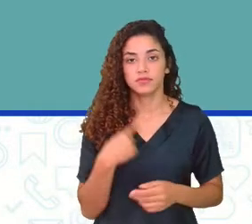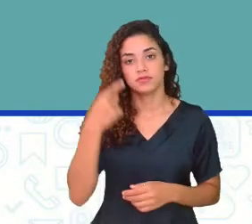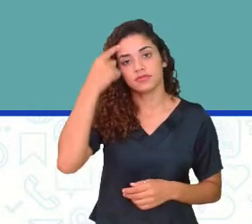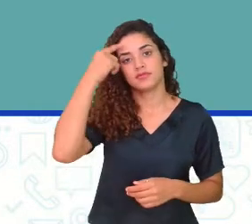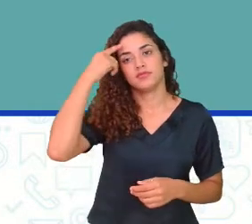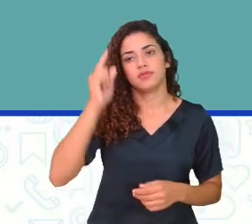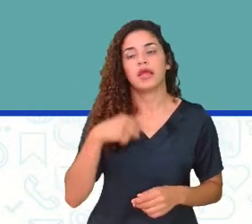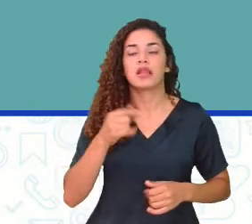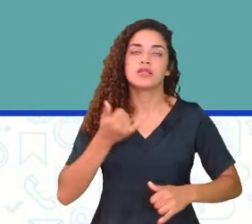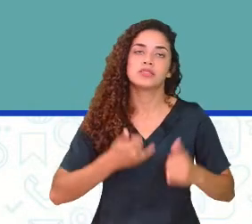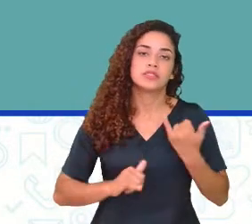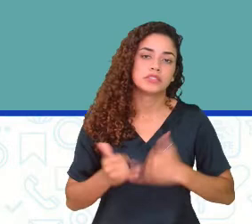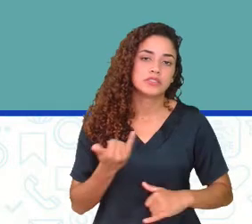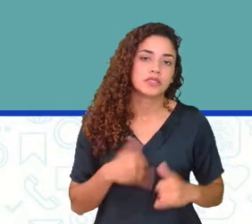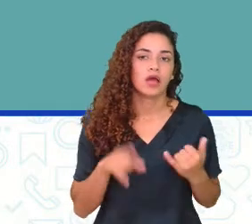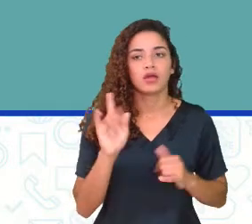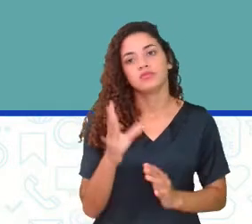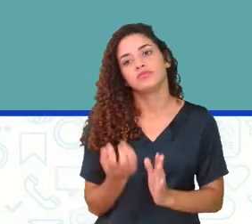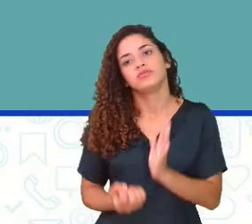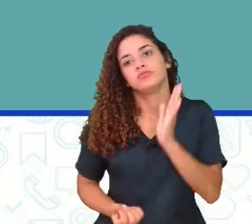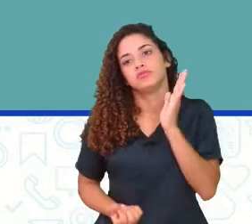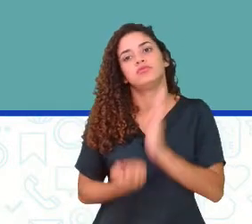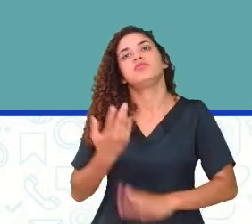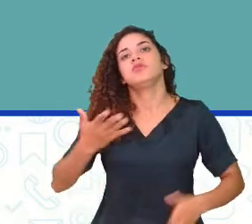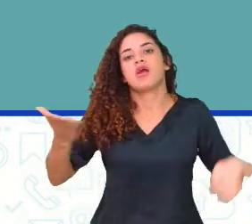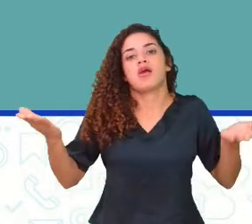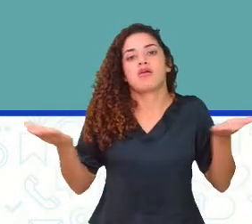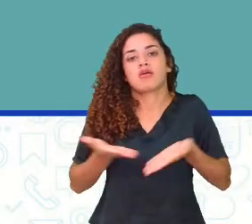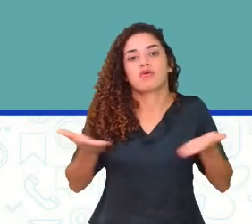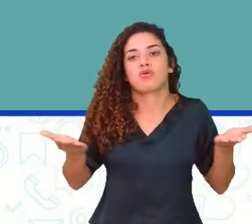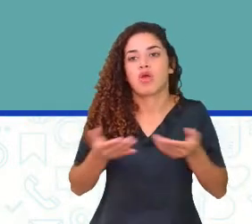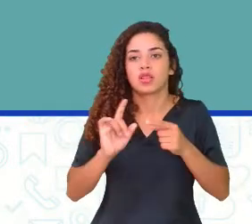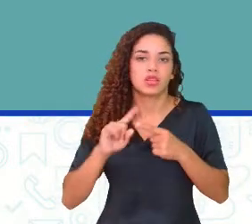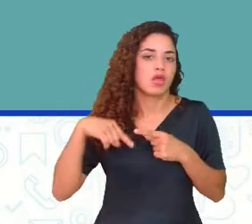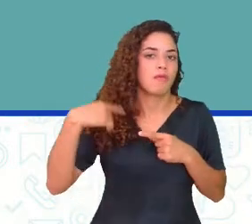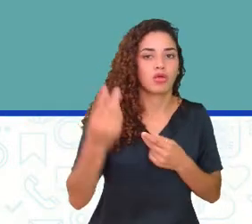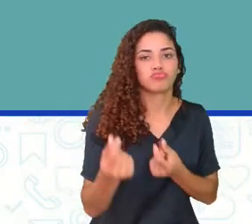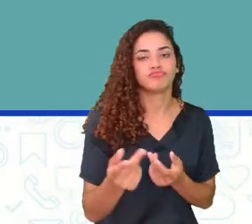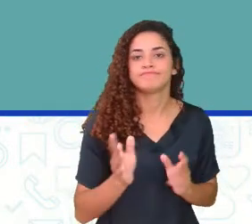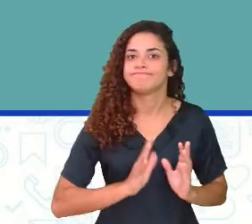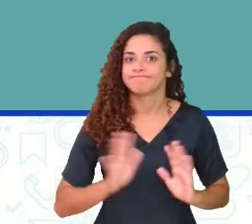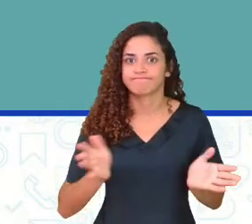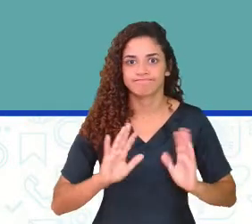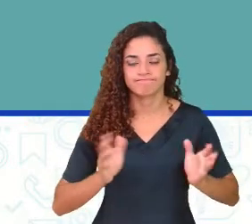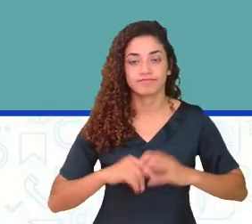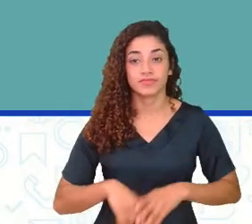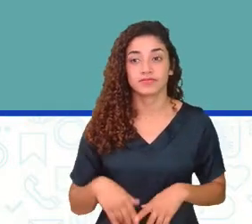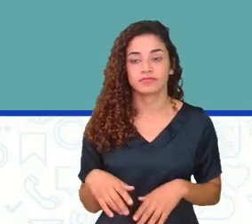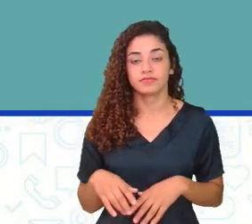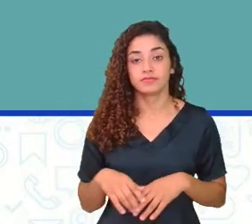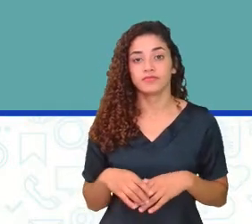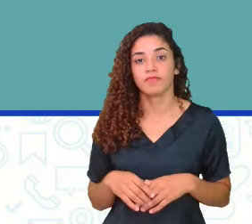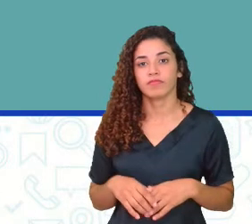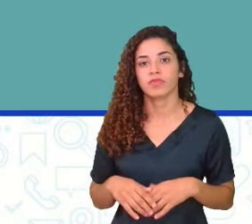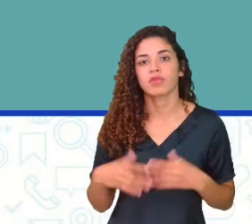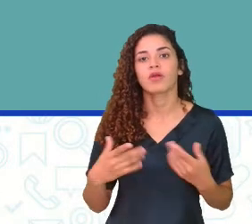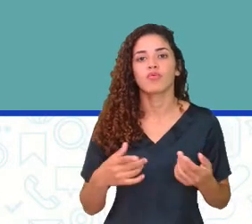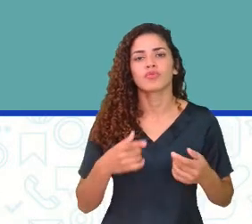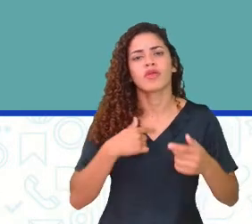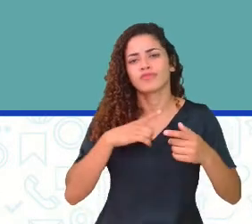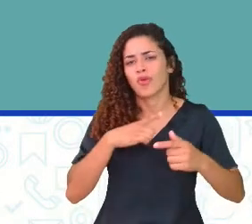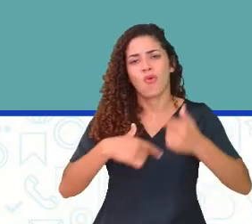pensar que a eletricidade ela surgiu só agora, não é? Só depois de um tempo. Não, gente. Assim como os demais fenômenos